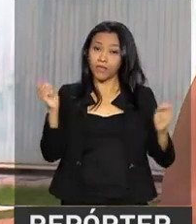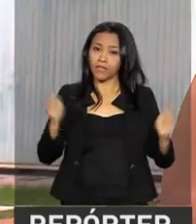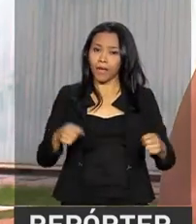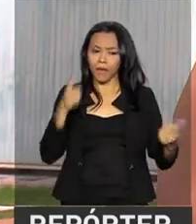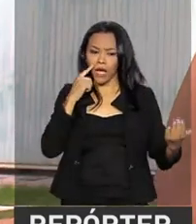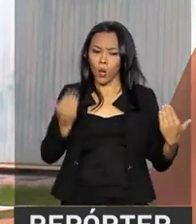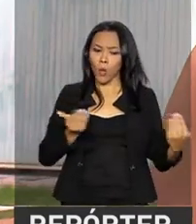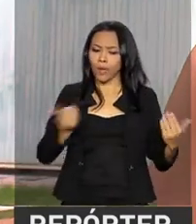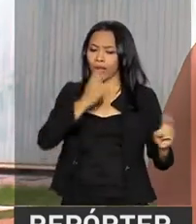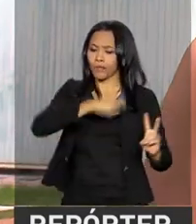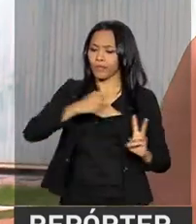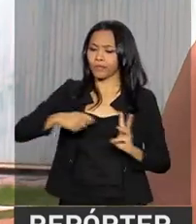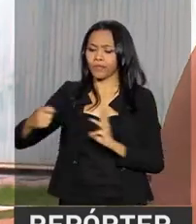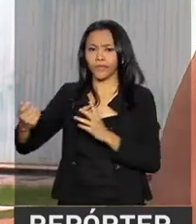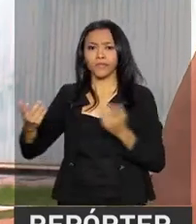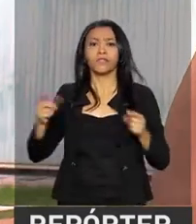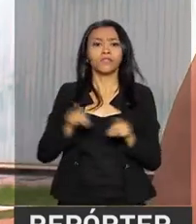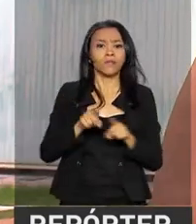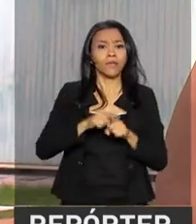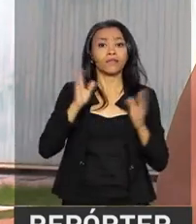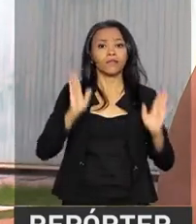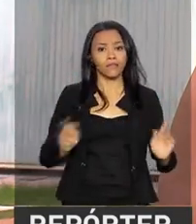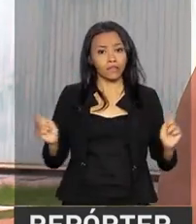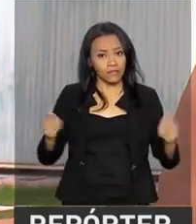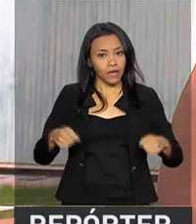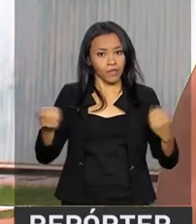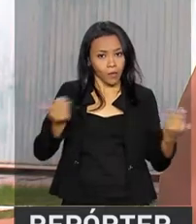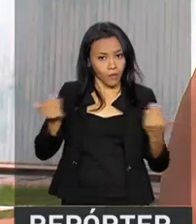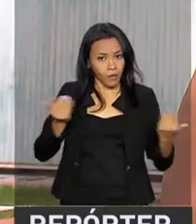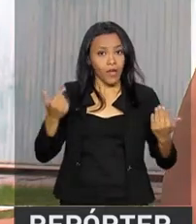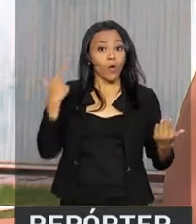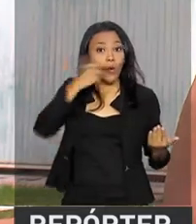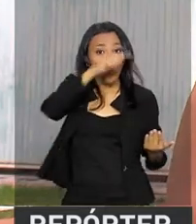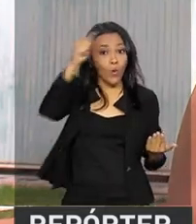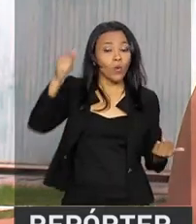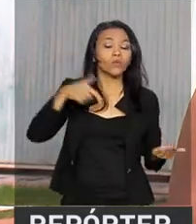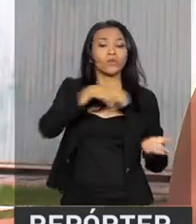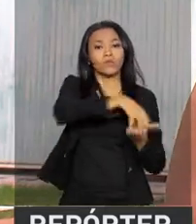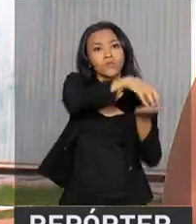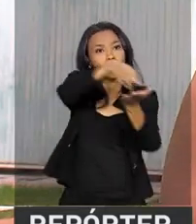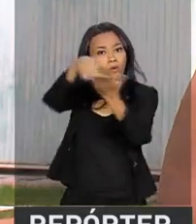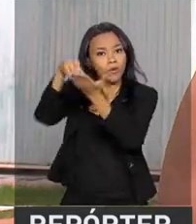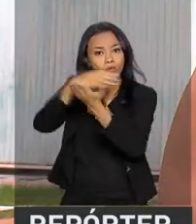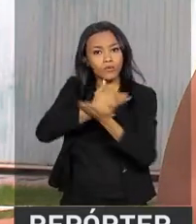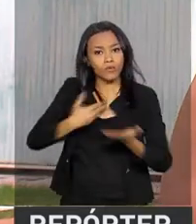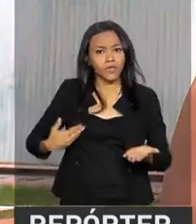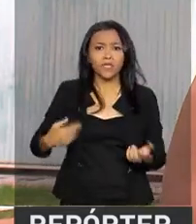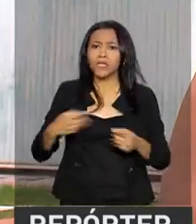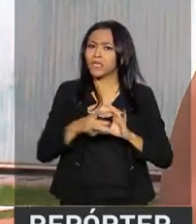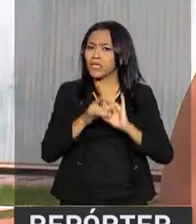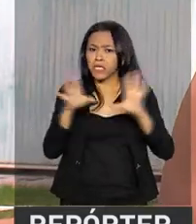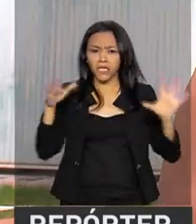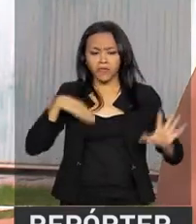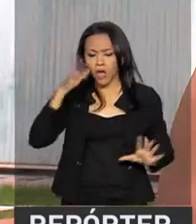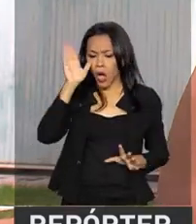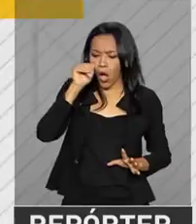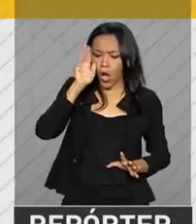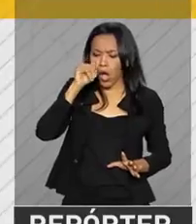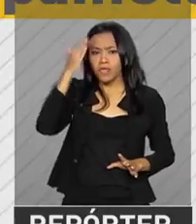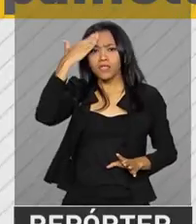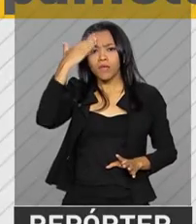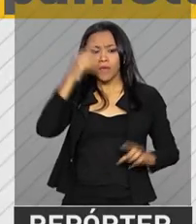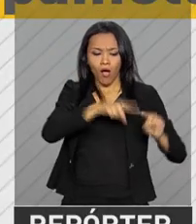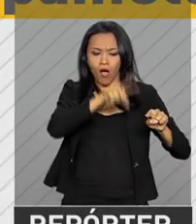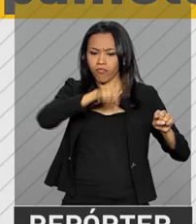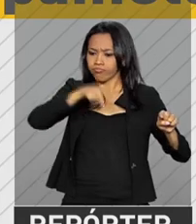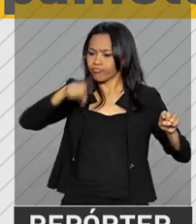entre órgãos federais em apenas quatro as suas qualquer pessoa tem acesso a informações e gráficos sobre os gastos do governo o